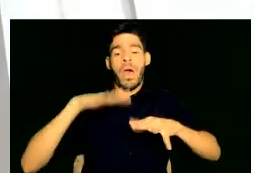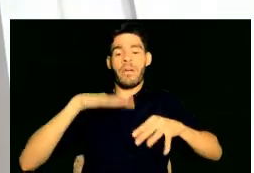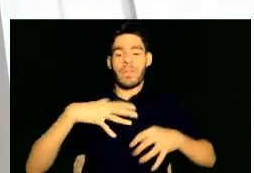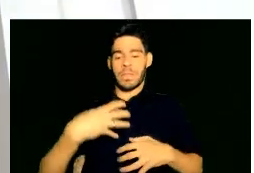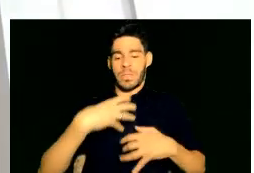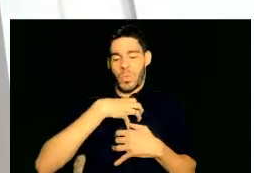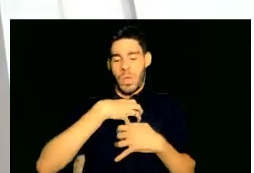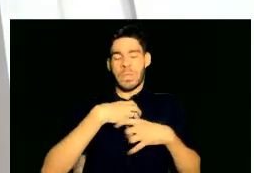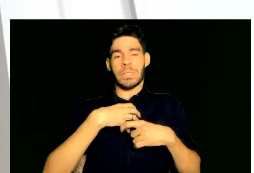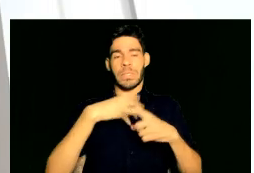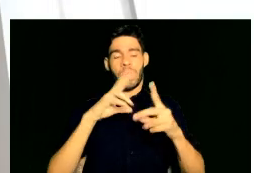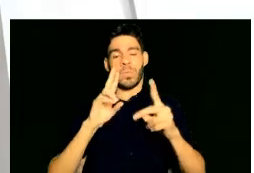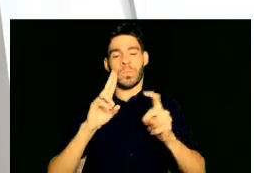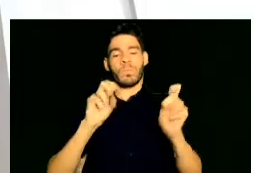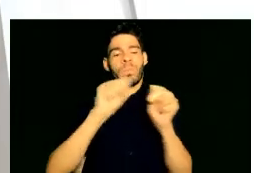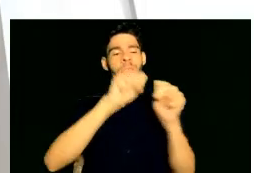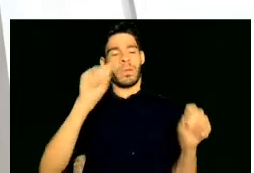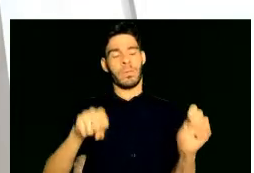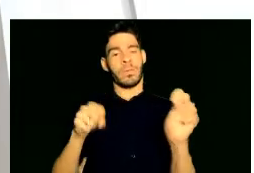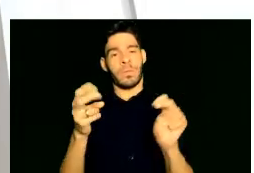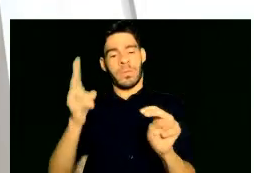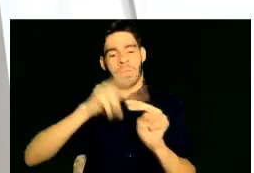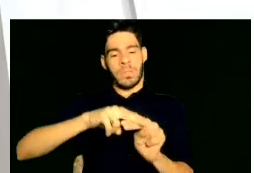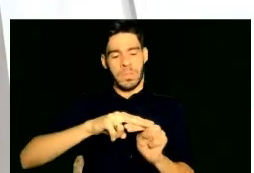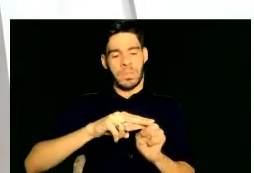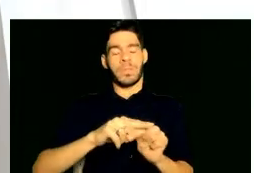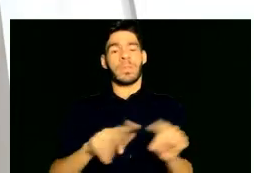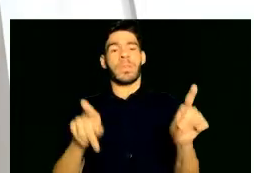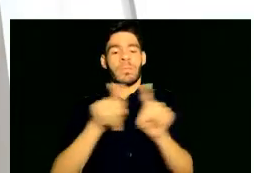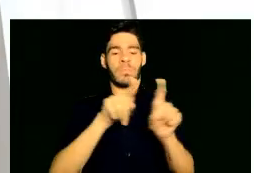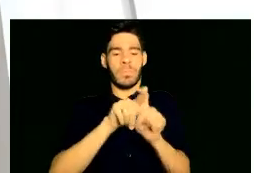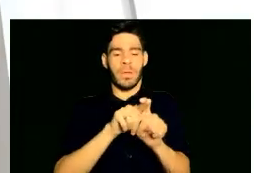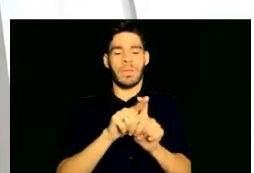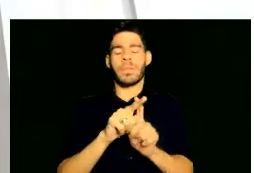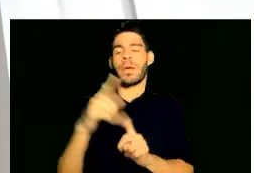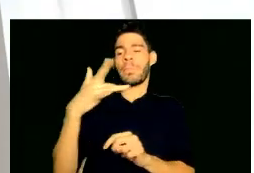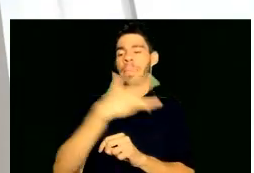ou ausentes, e muitas vezes, da situação do sistema prisional